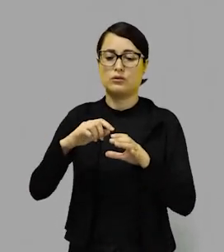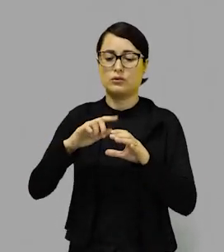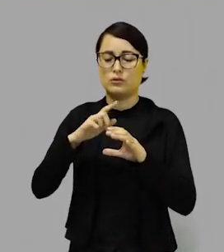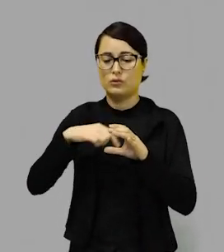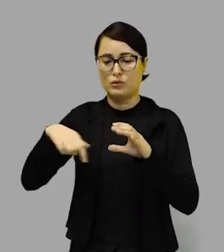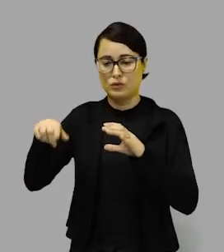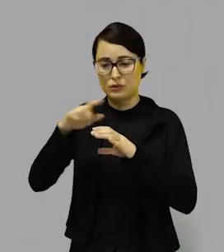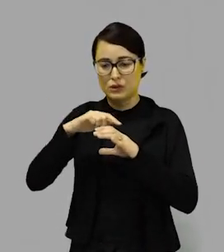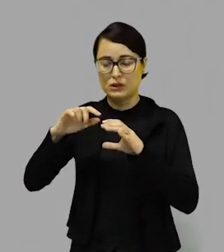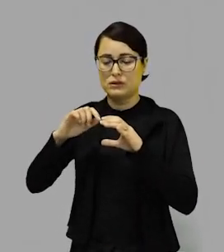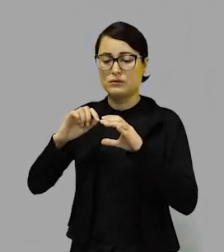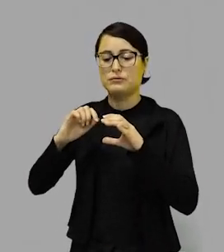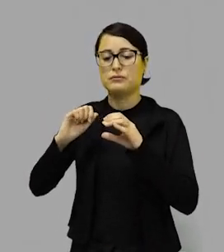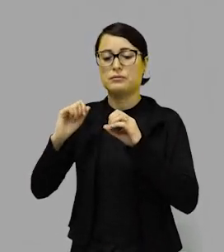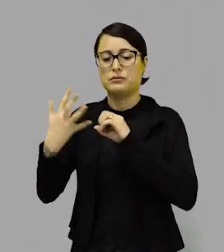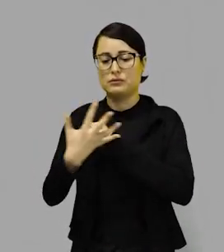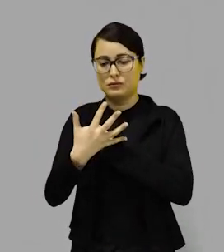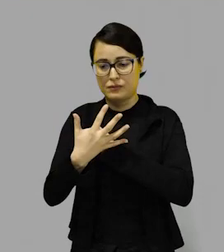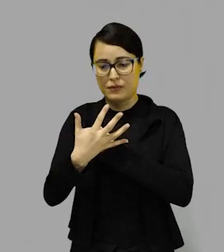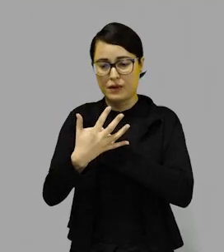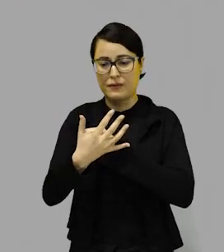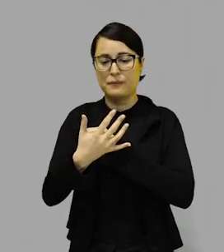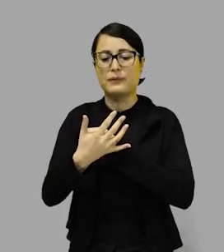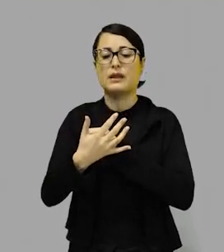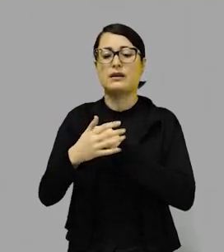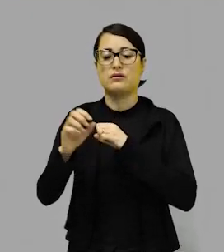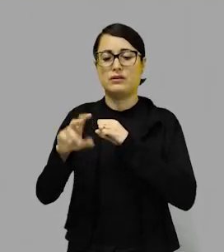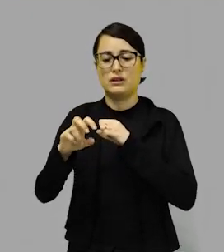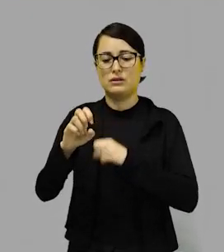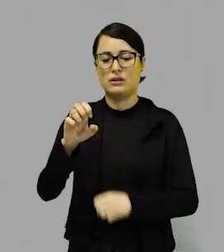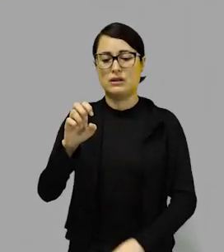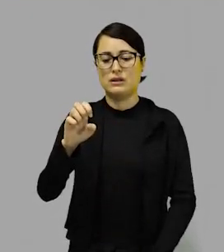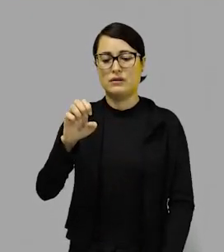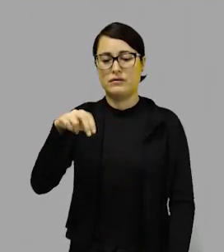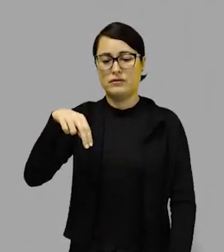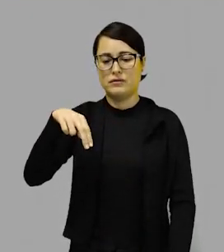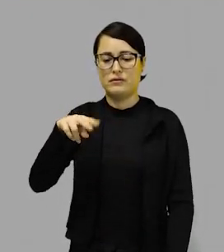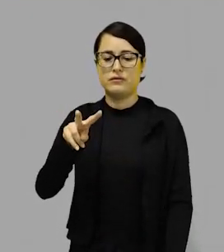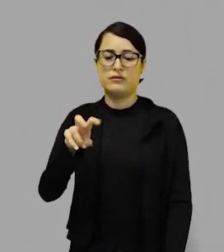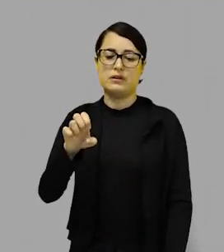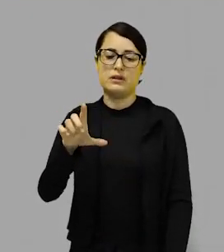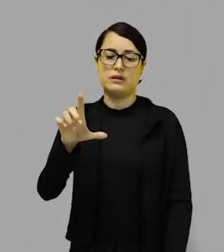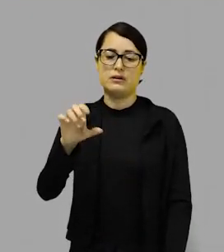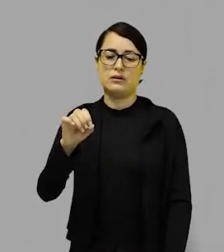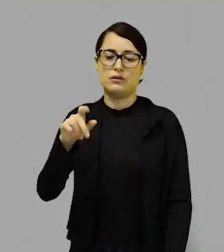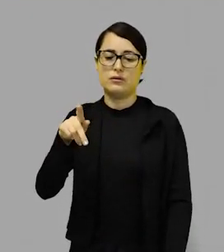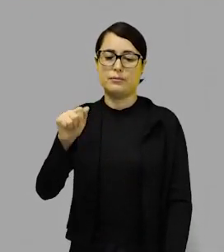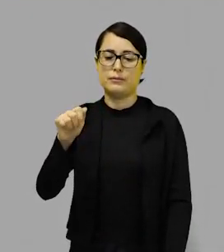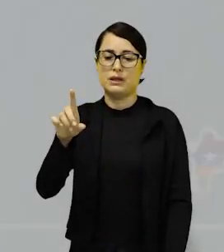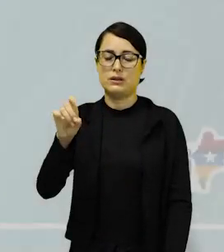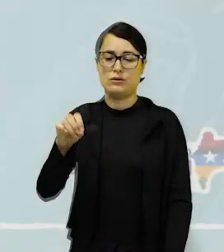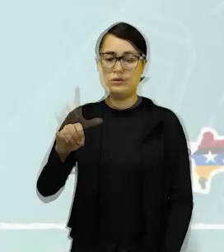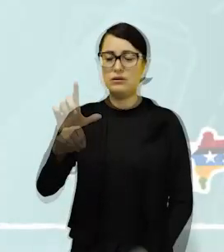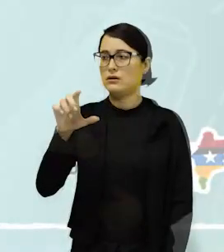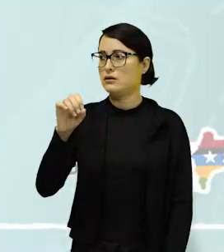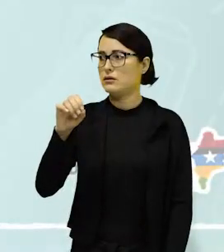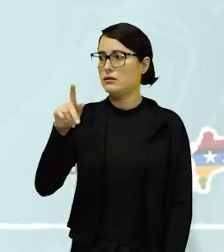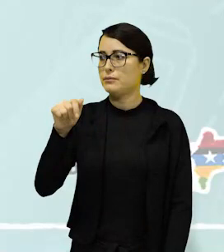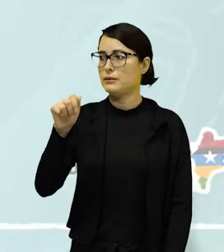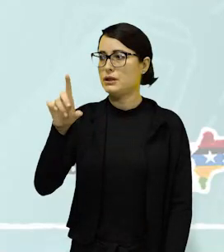um envelope viral. Tá? Ele é um vírus um pouquinho mais evoluído do que os vírus não envelopados.